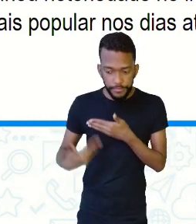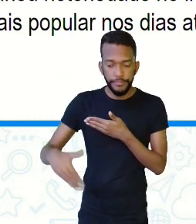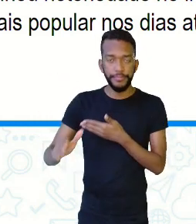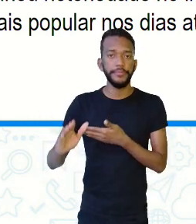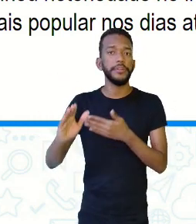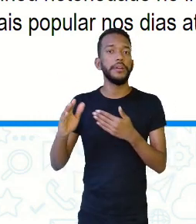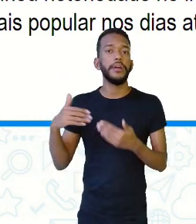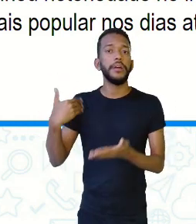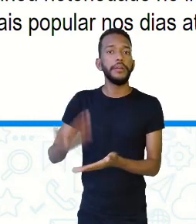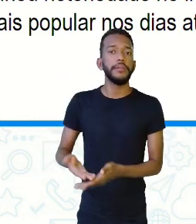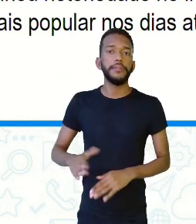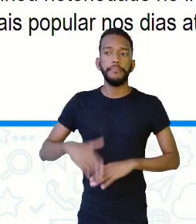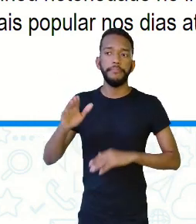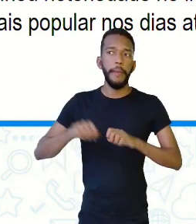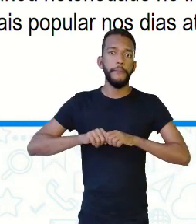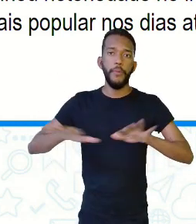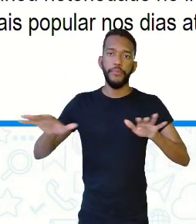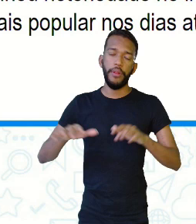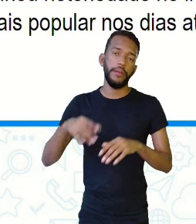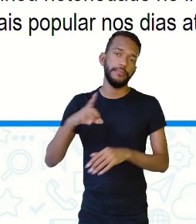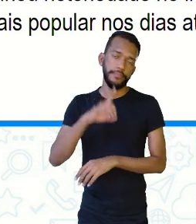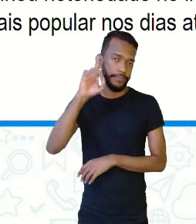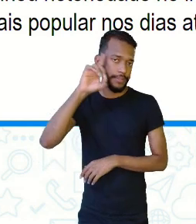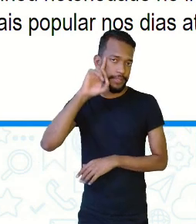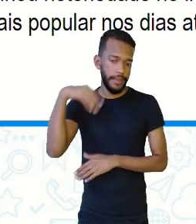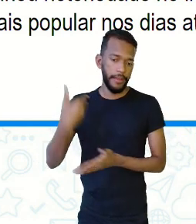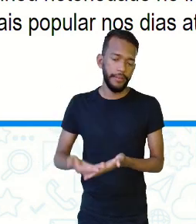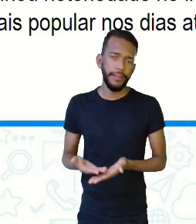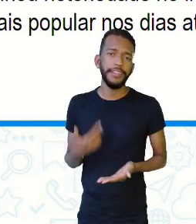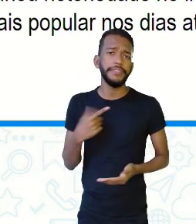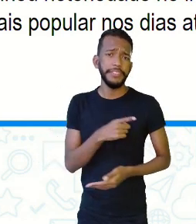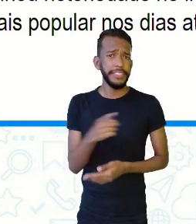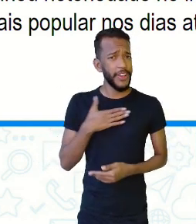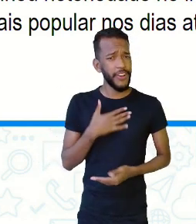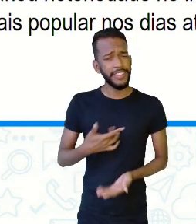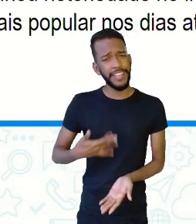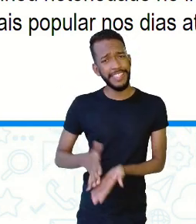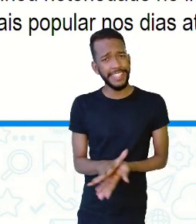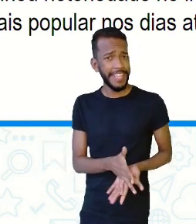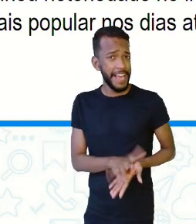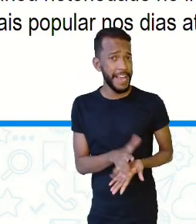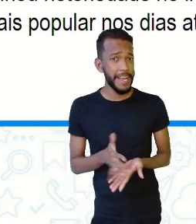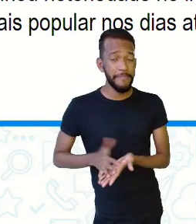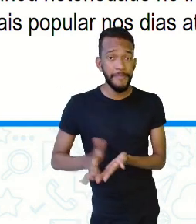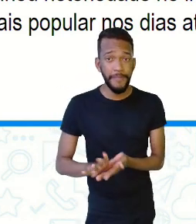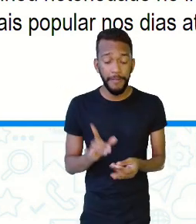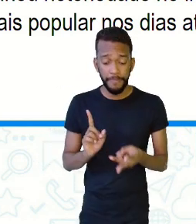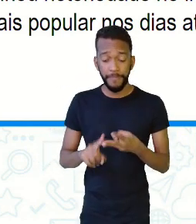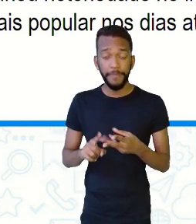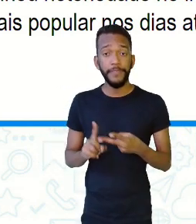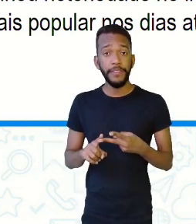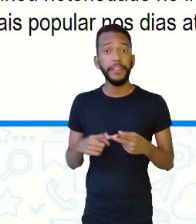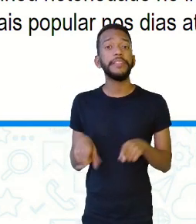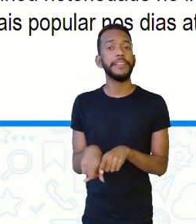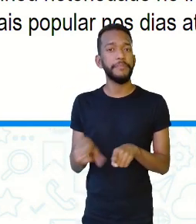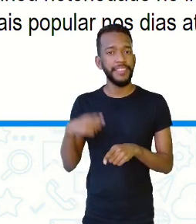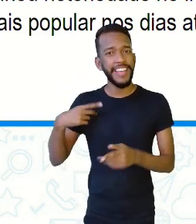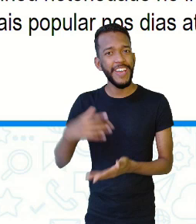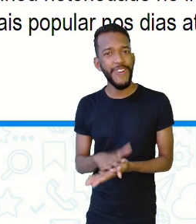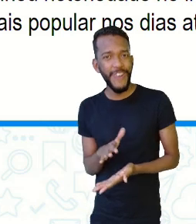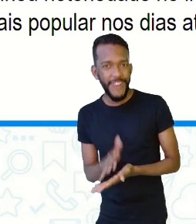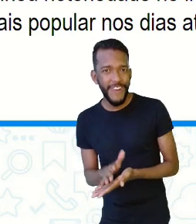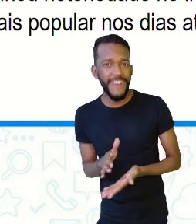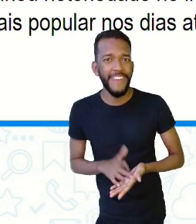a mais popular nos dias atuais. Então, quem não gosta de dançar um samba, quem não gosta de dançar um coco, né, que